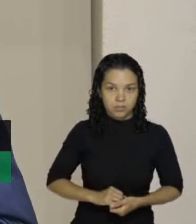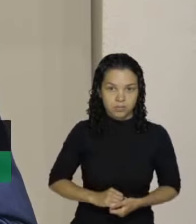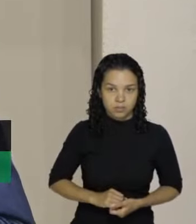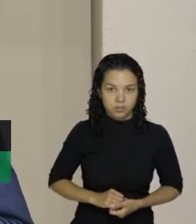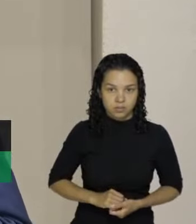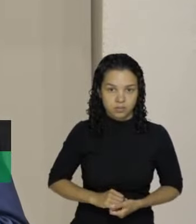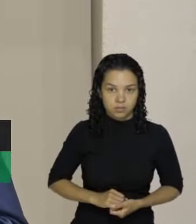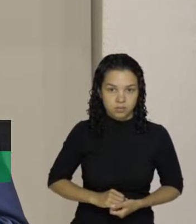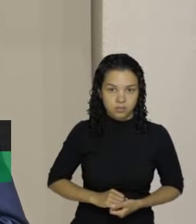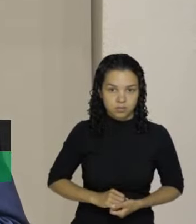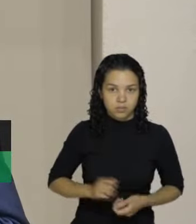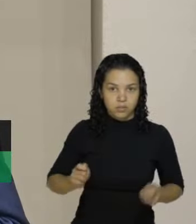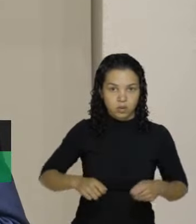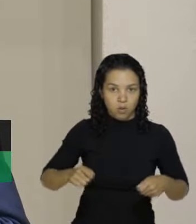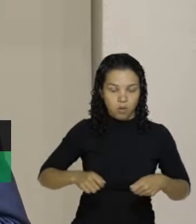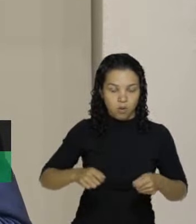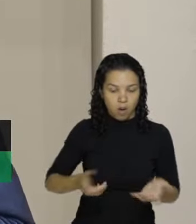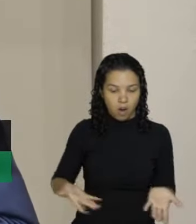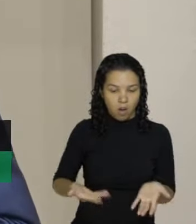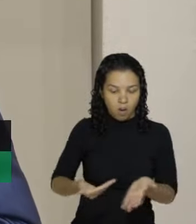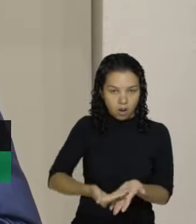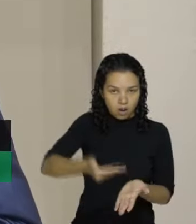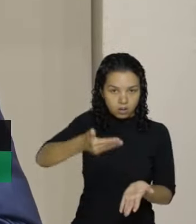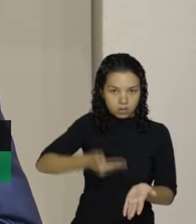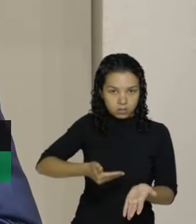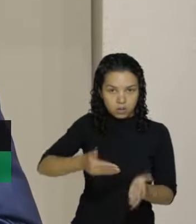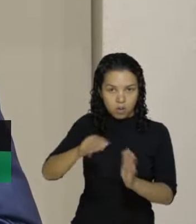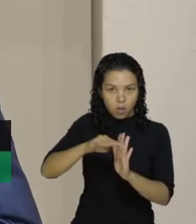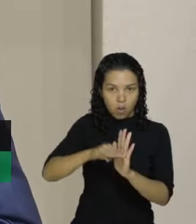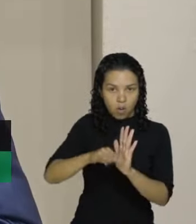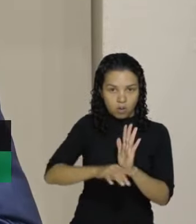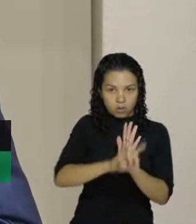se a gente pode antecipar a ordem do dia.